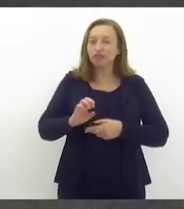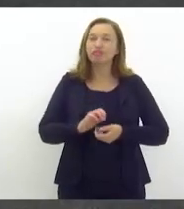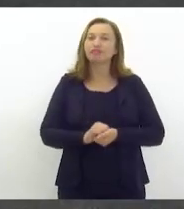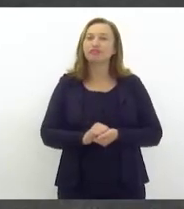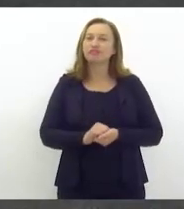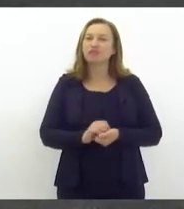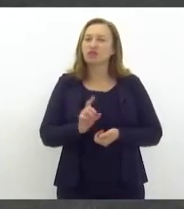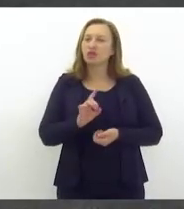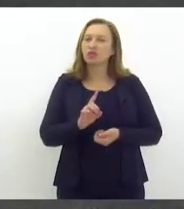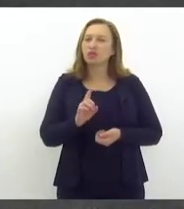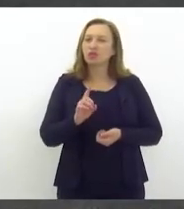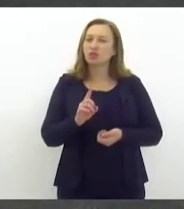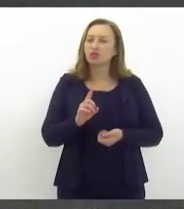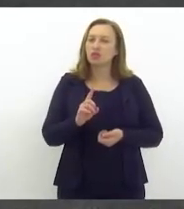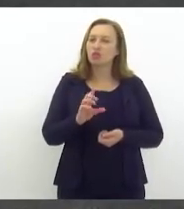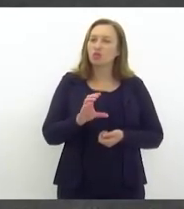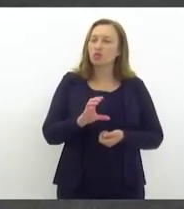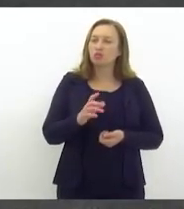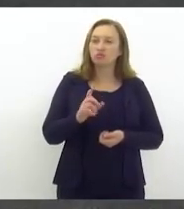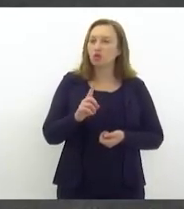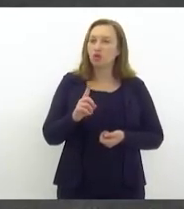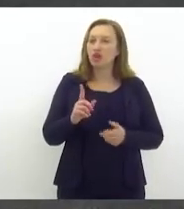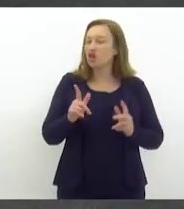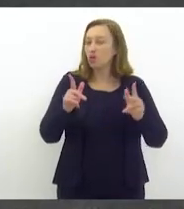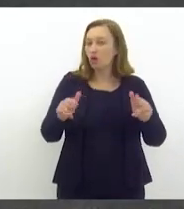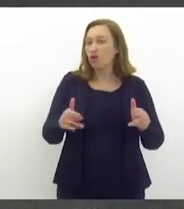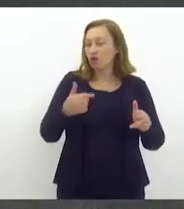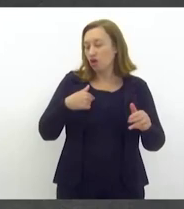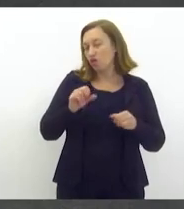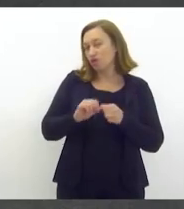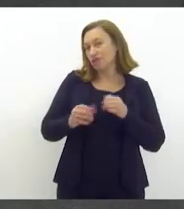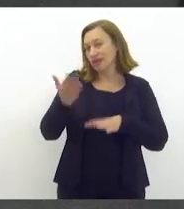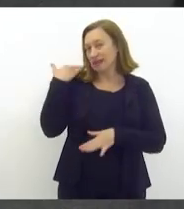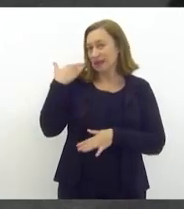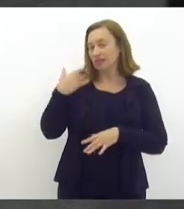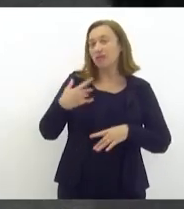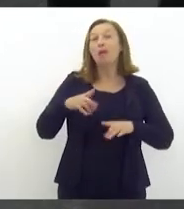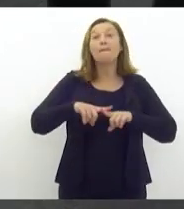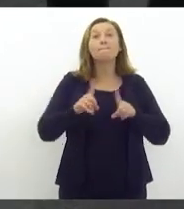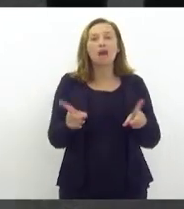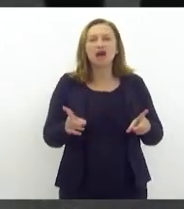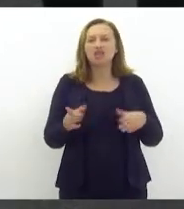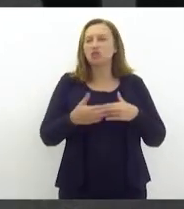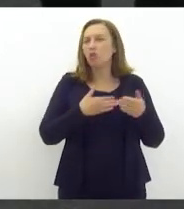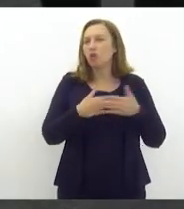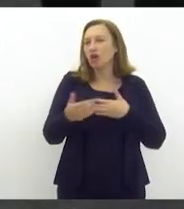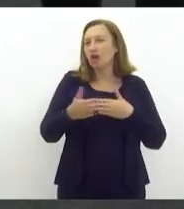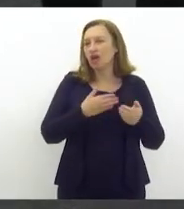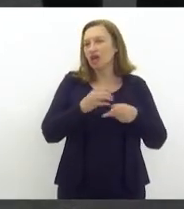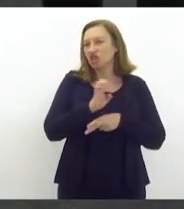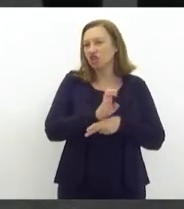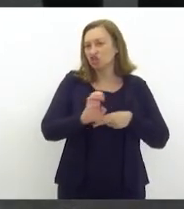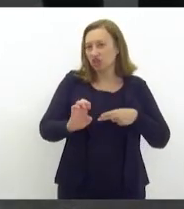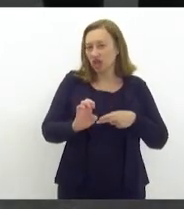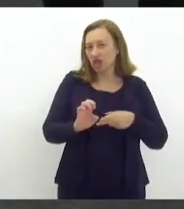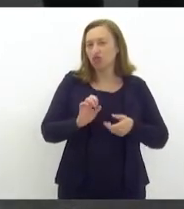não esse que eu estou falando, porque não existe, nem, não é nem mais assim, mas qualquer estágio